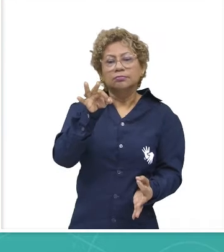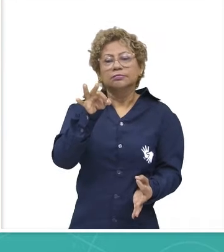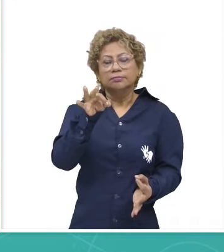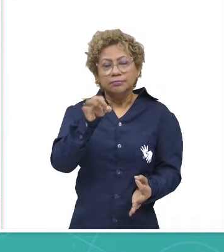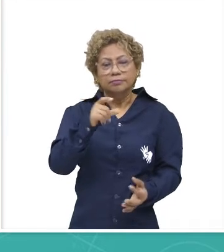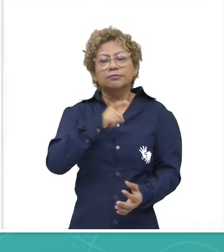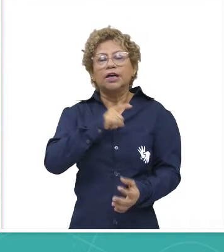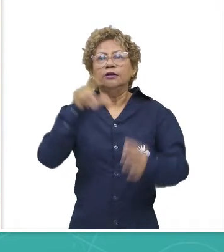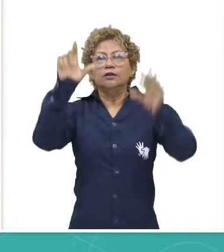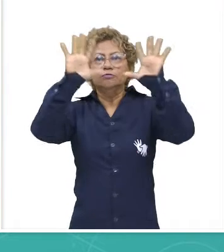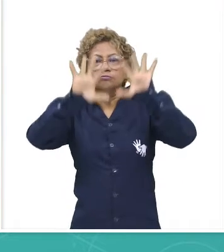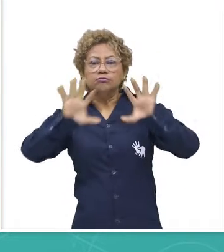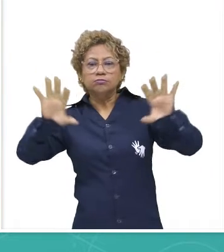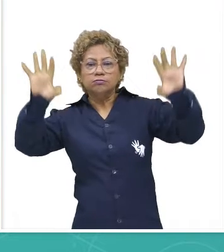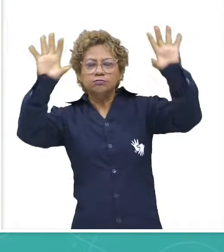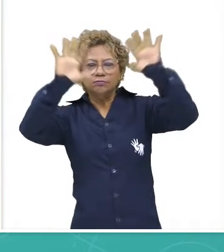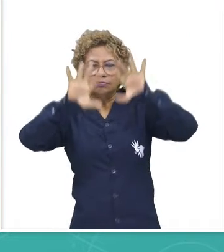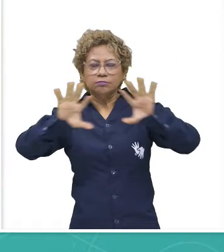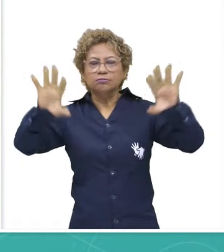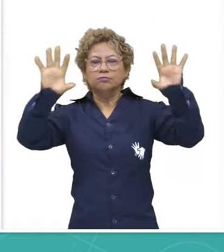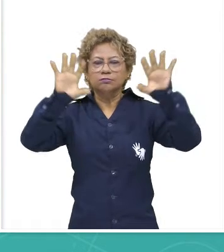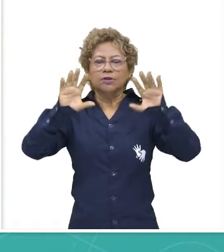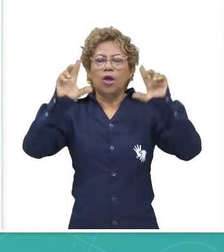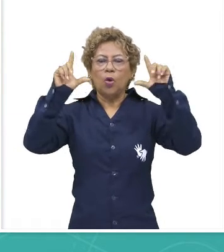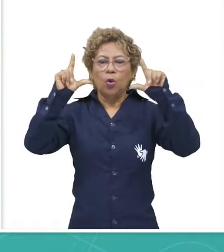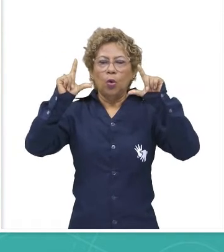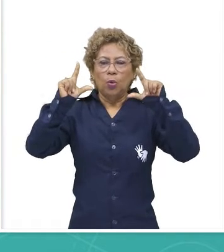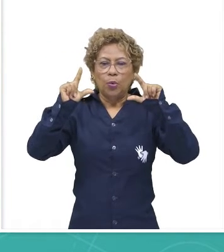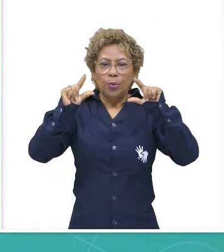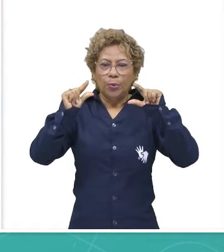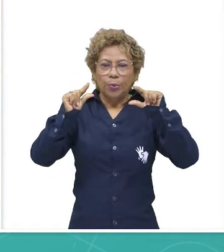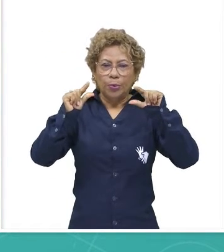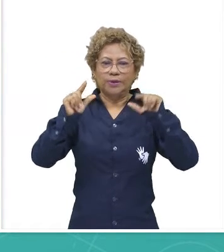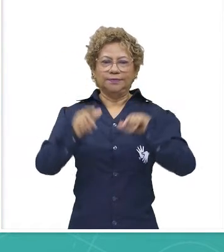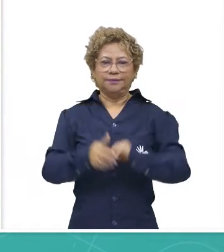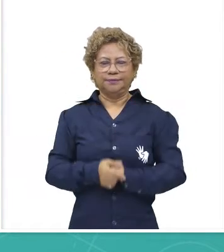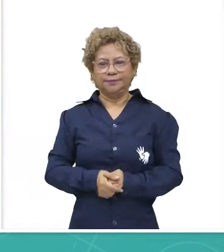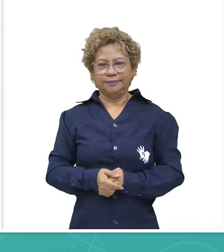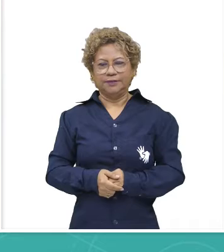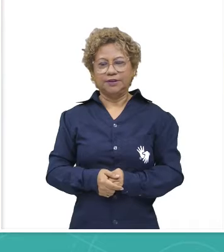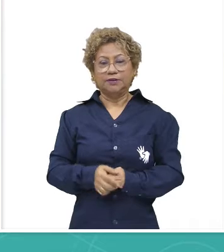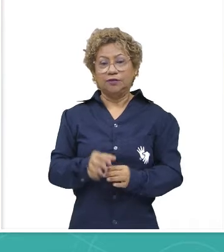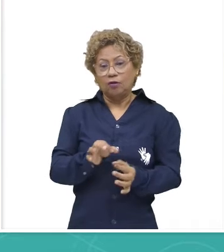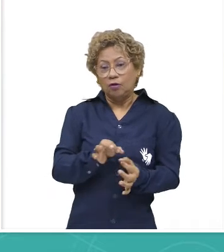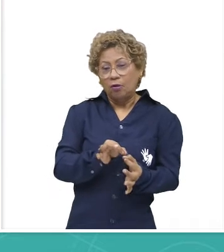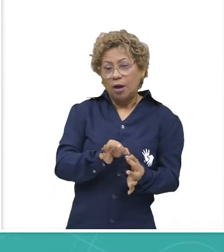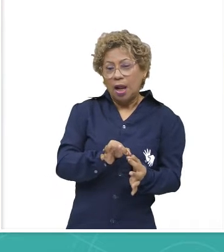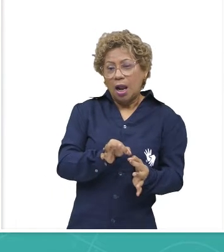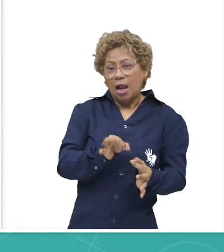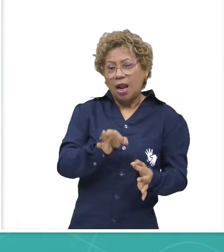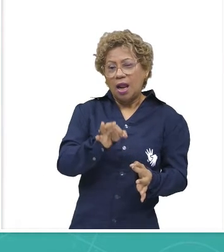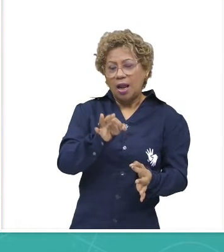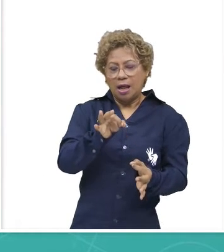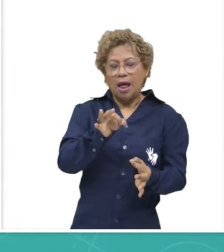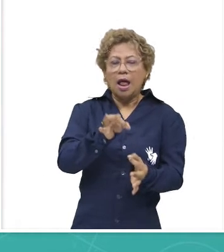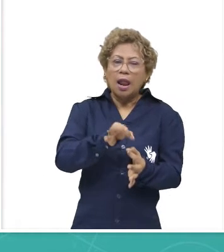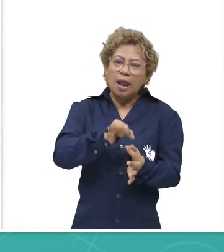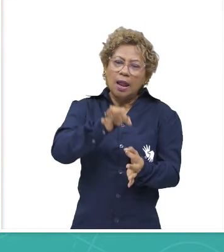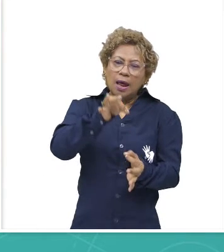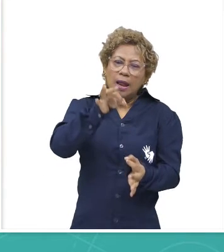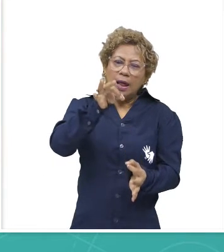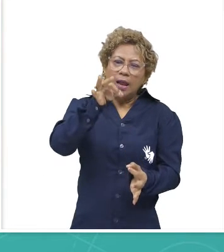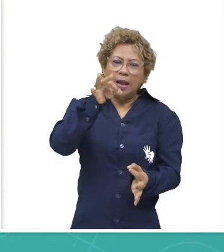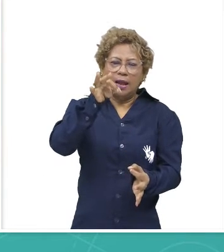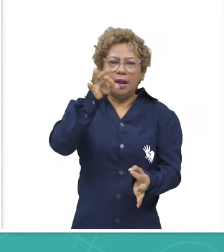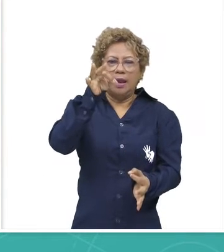pressão atmosférica será menor. Então, se a altitude for maior, a pressão